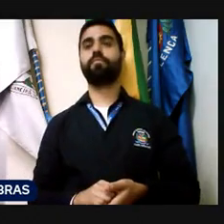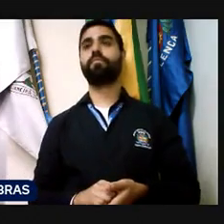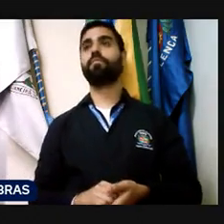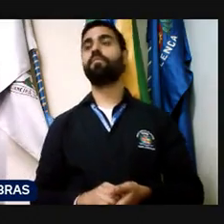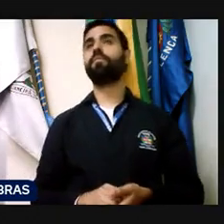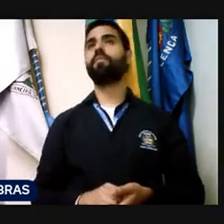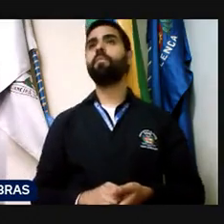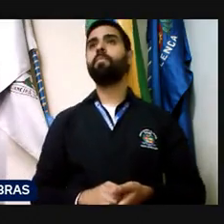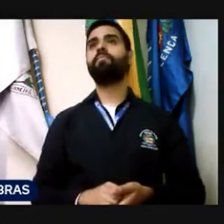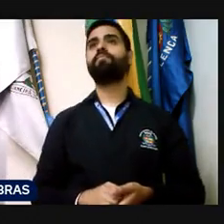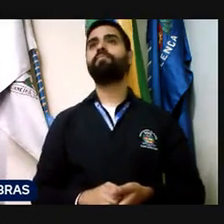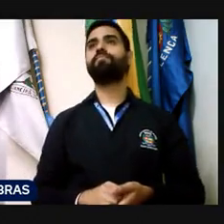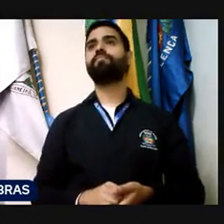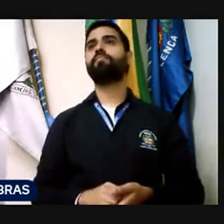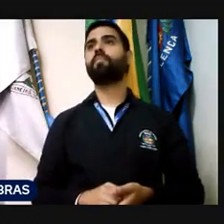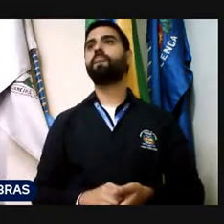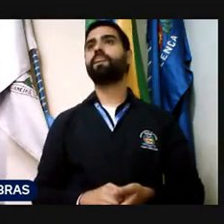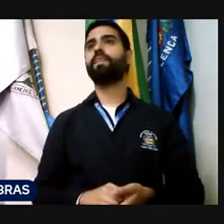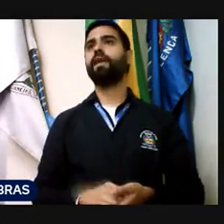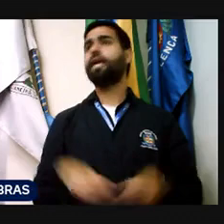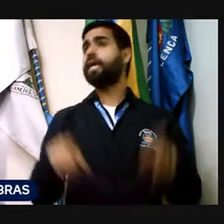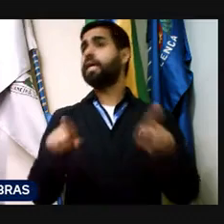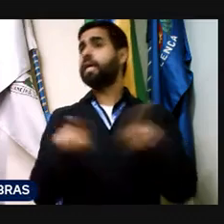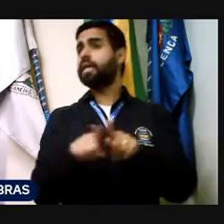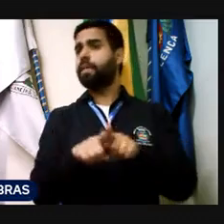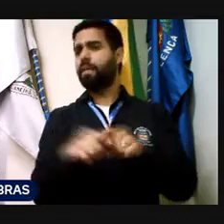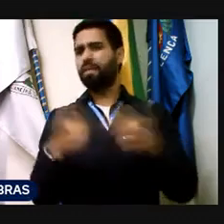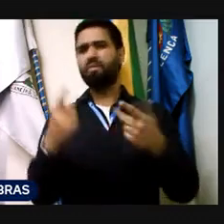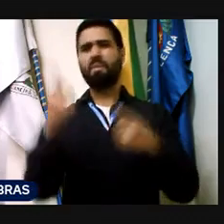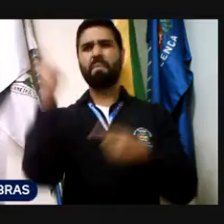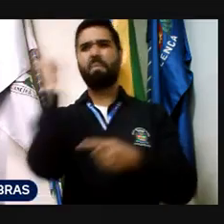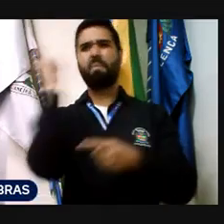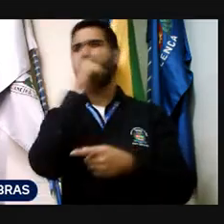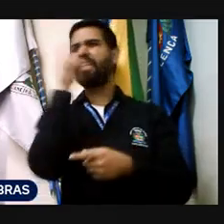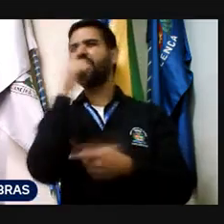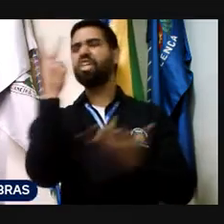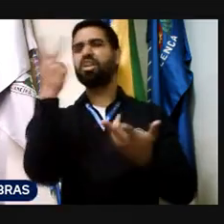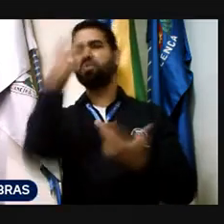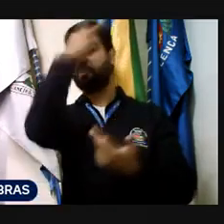menção a mais uma balela desse prefeito que foi para a rádio